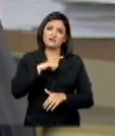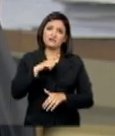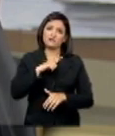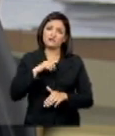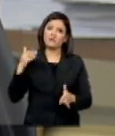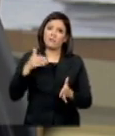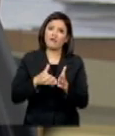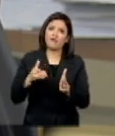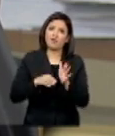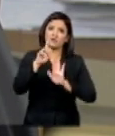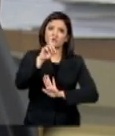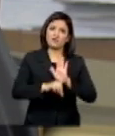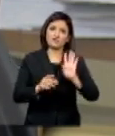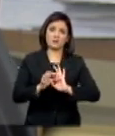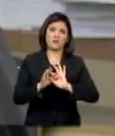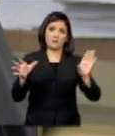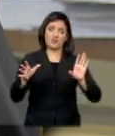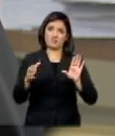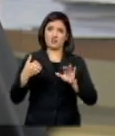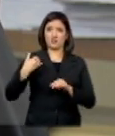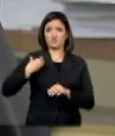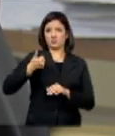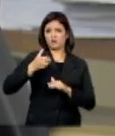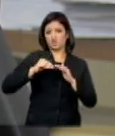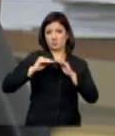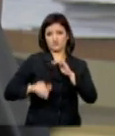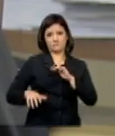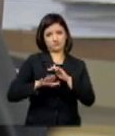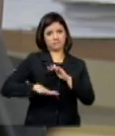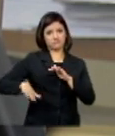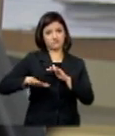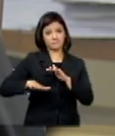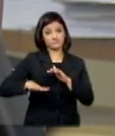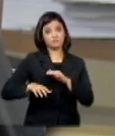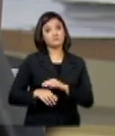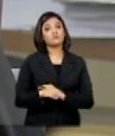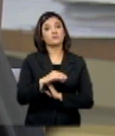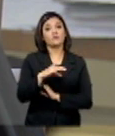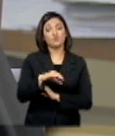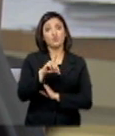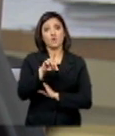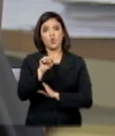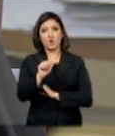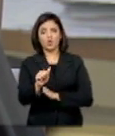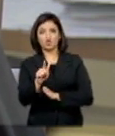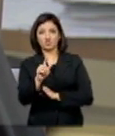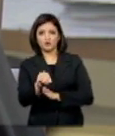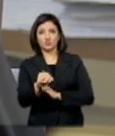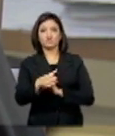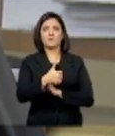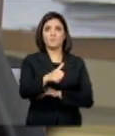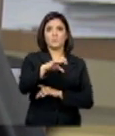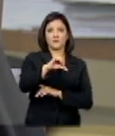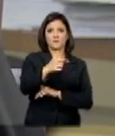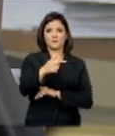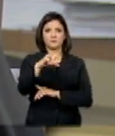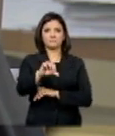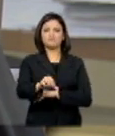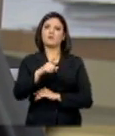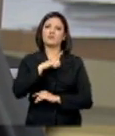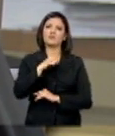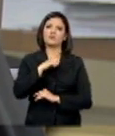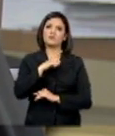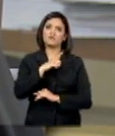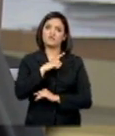liberdade dos menores o código de menores 1969 estabelecia um poder geral de